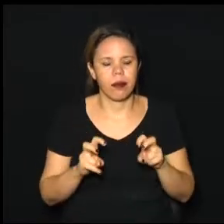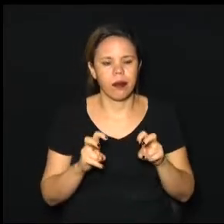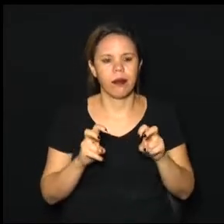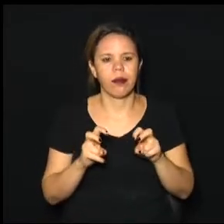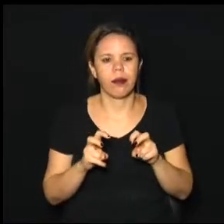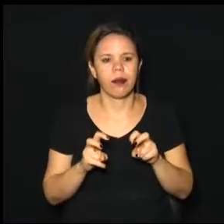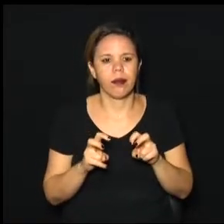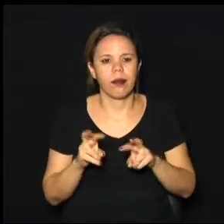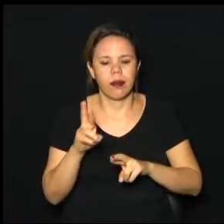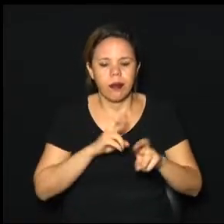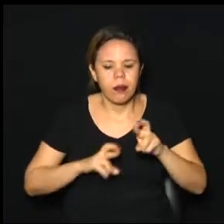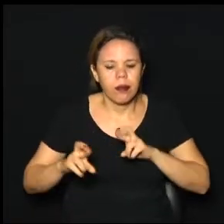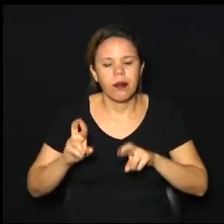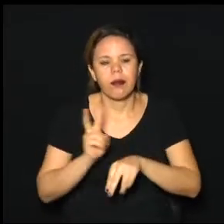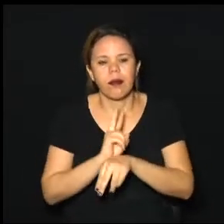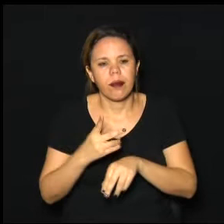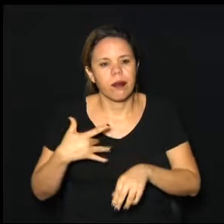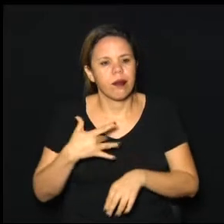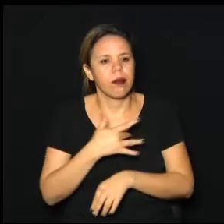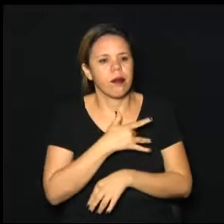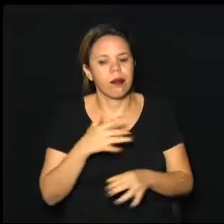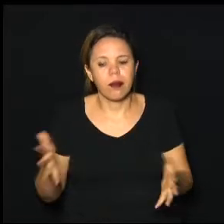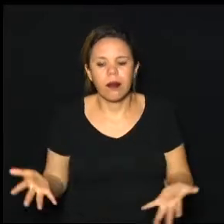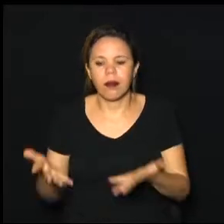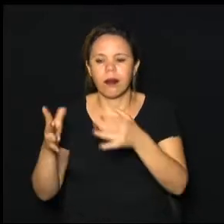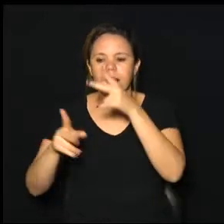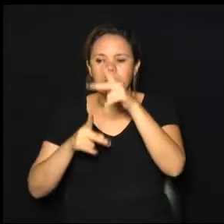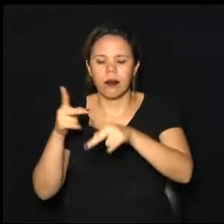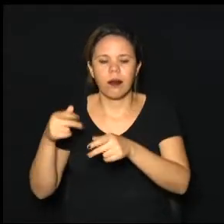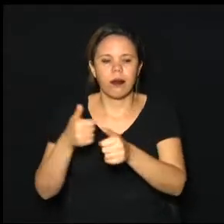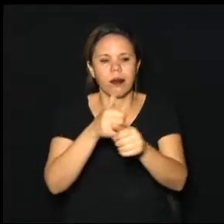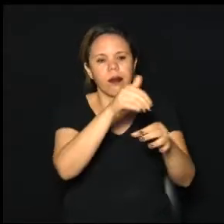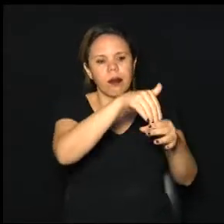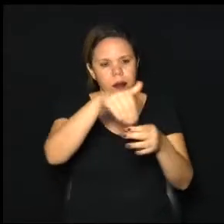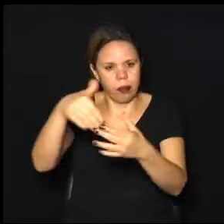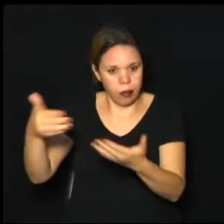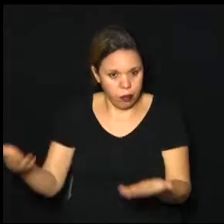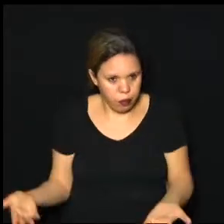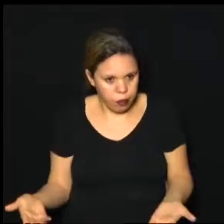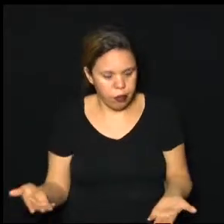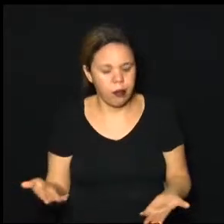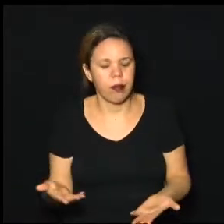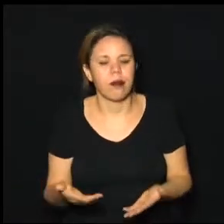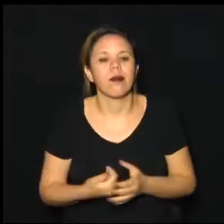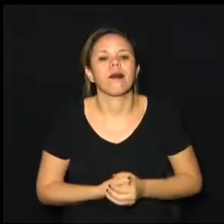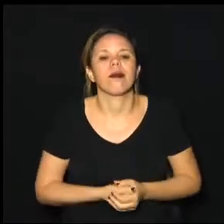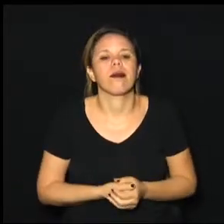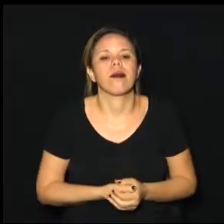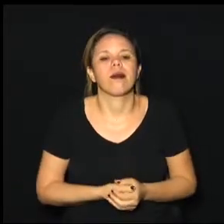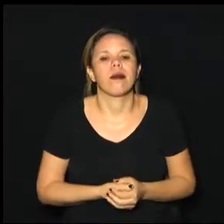questões sanitárias para levar as pessoas às urnas. E, além disso,